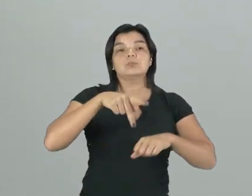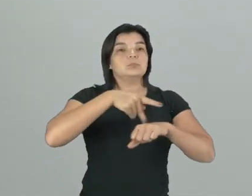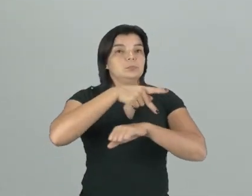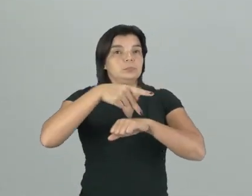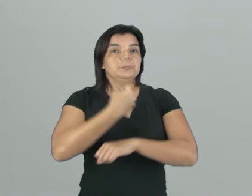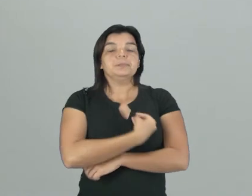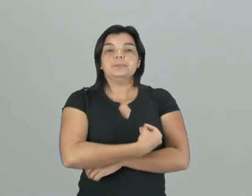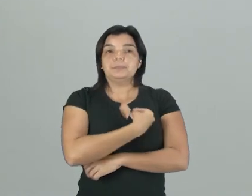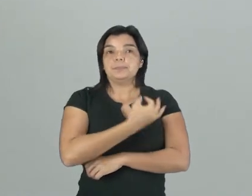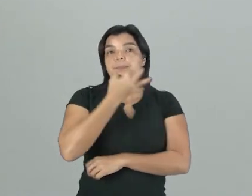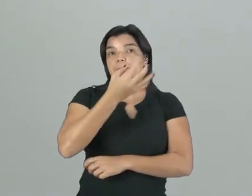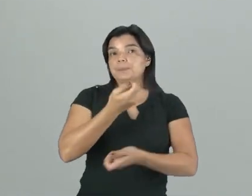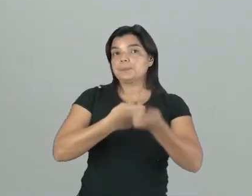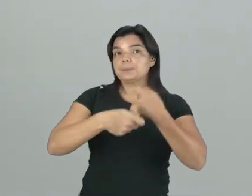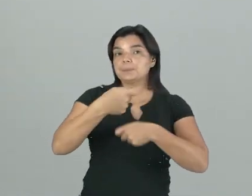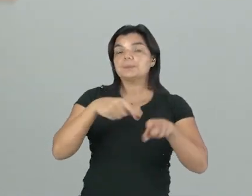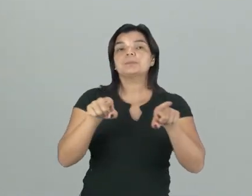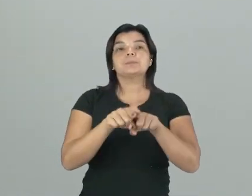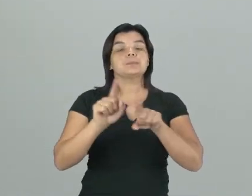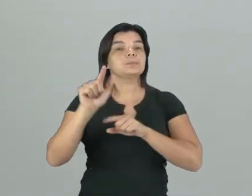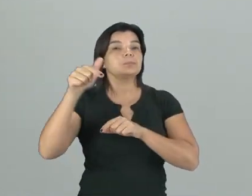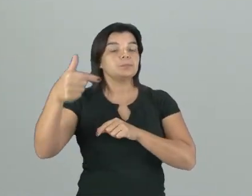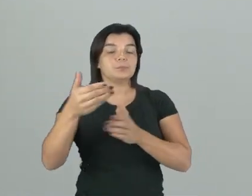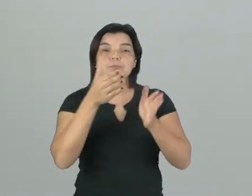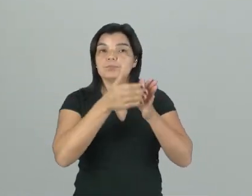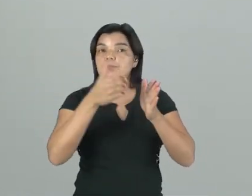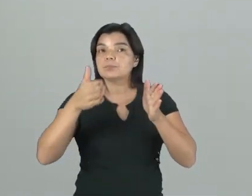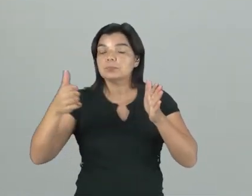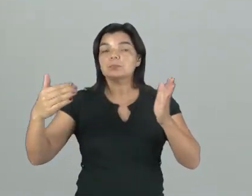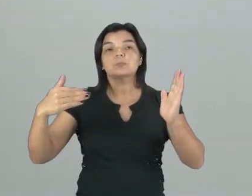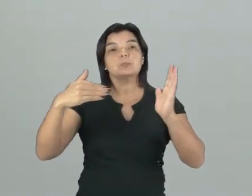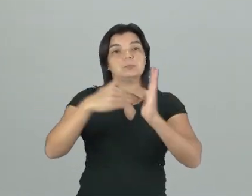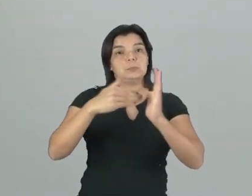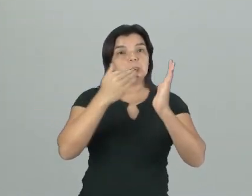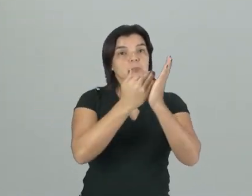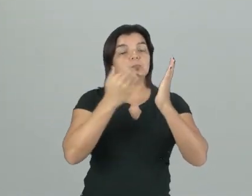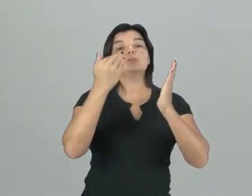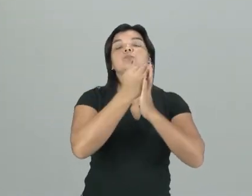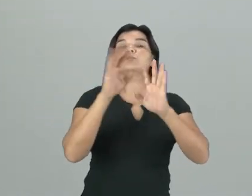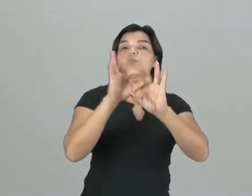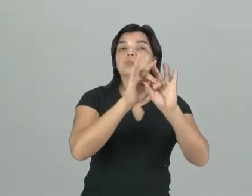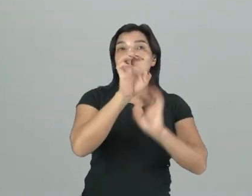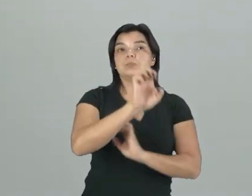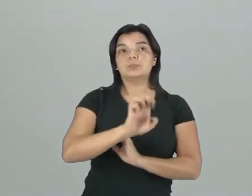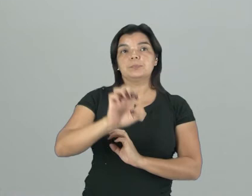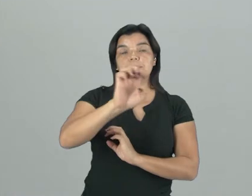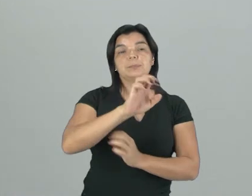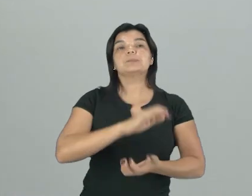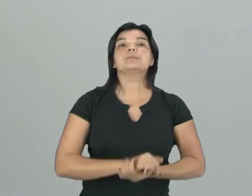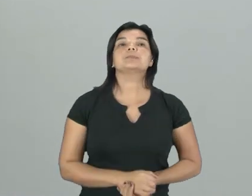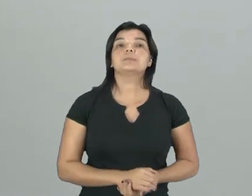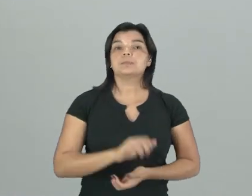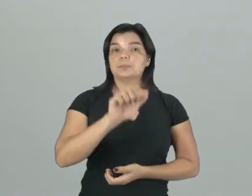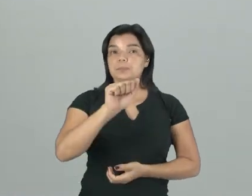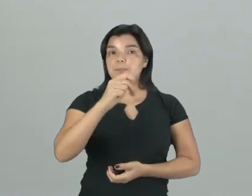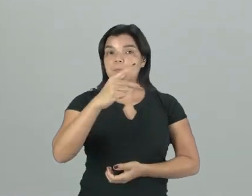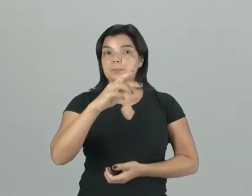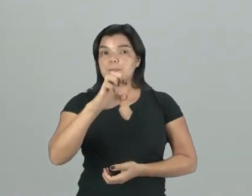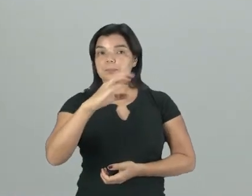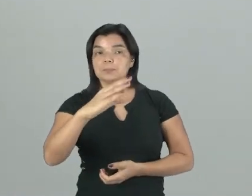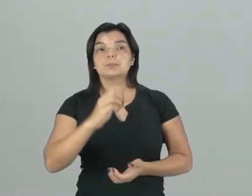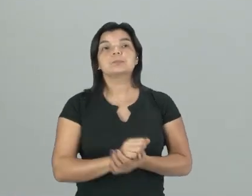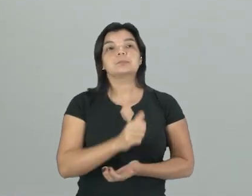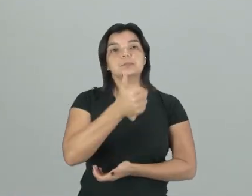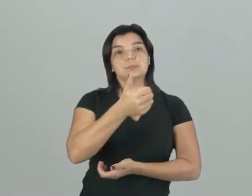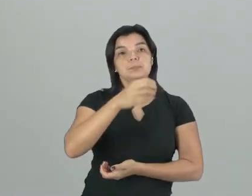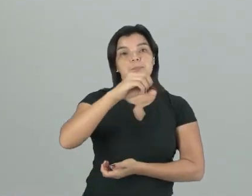membros do ponto de vista econômico e também de outras etapas, até chegar a um nível de uma União Europeia, por exemplo. Aí temos a APEC, formada